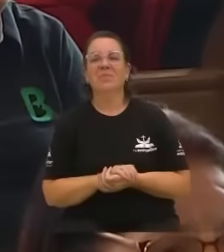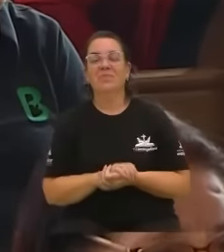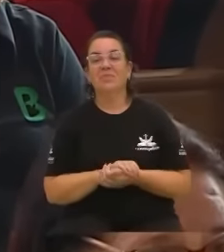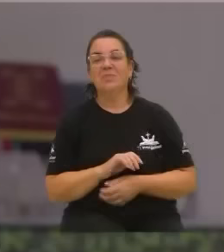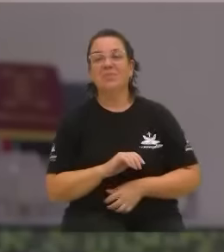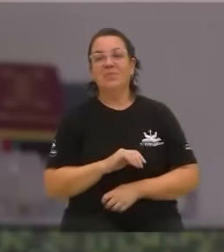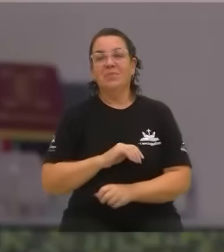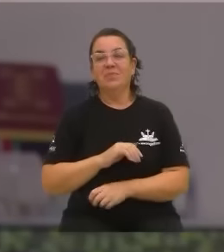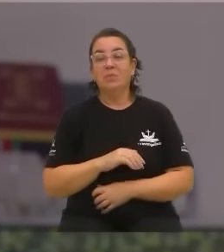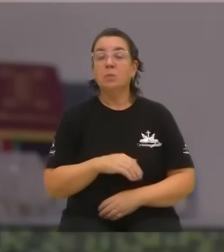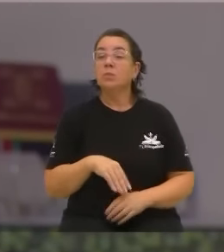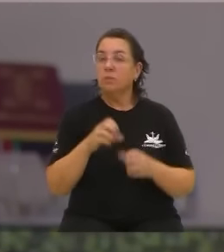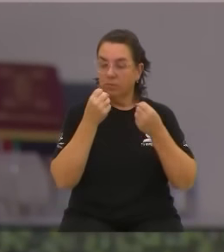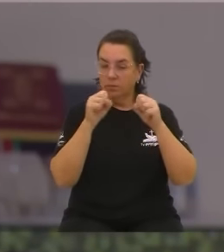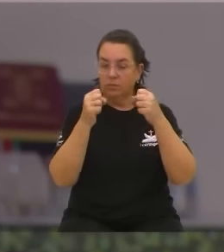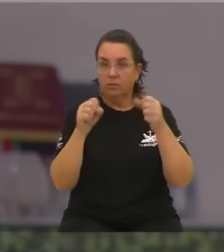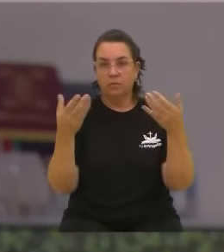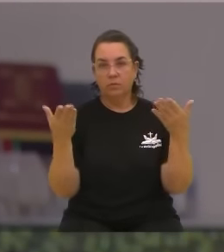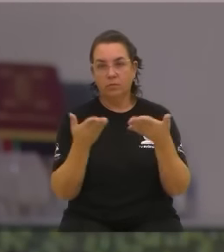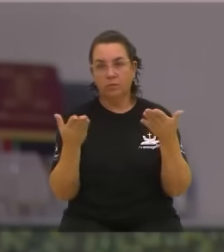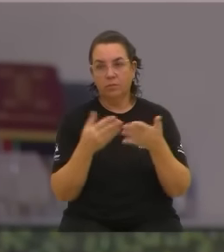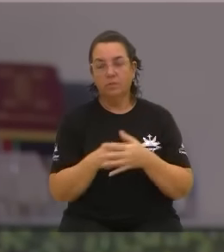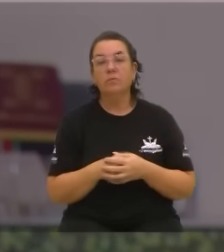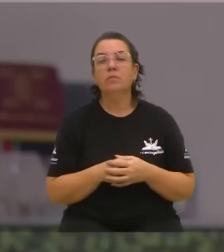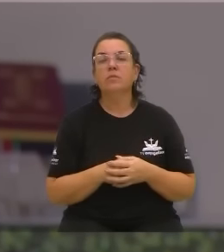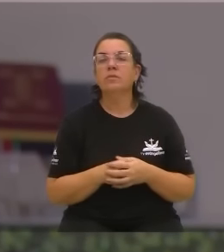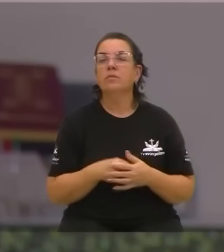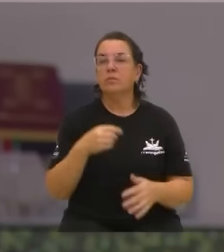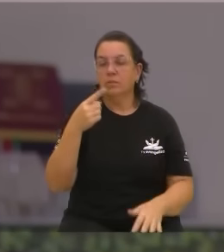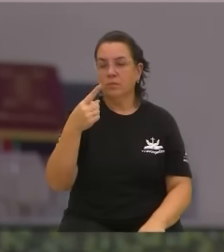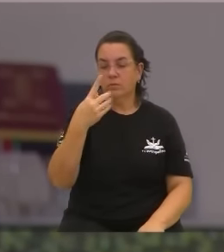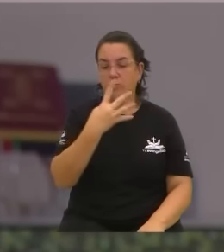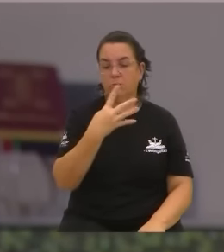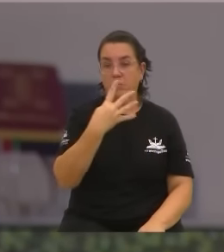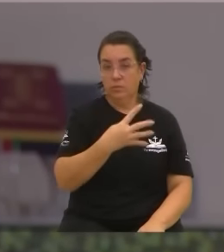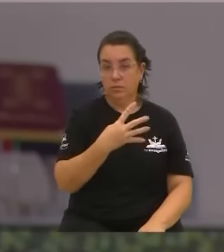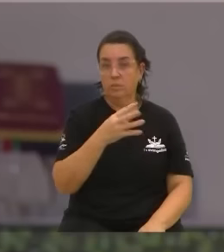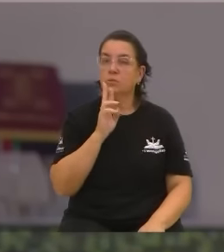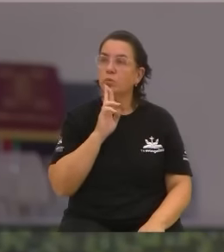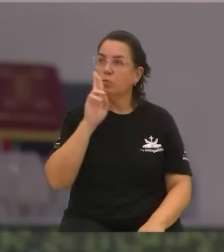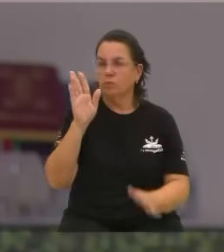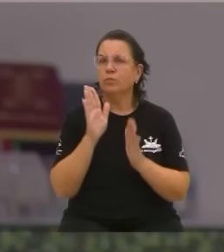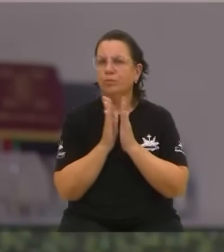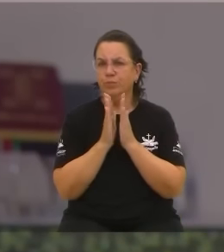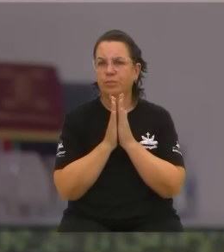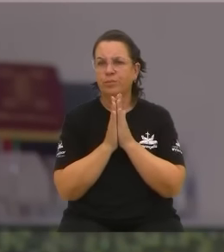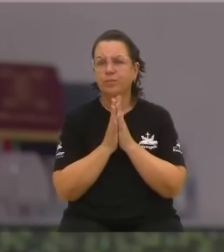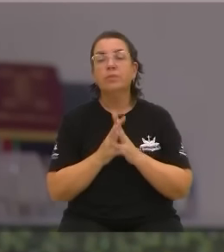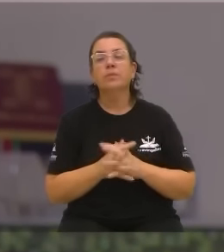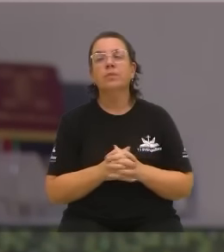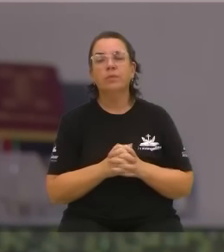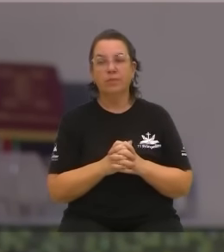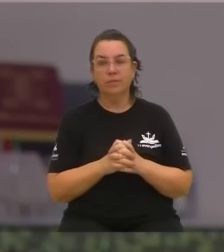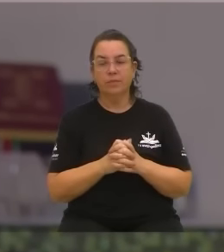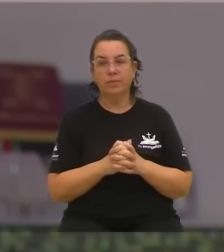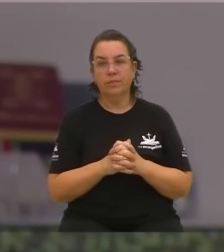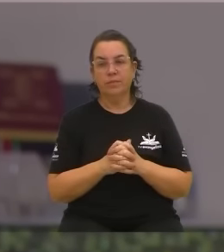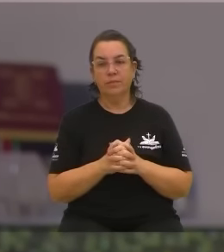Graças a Deus. O responsório de hoje é o Salmo 144, que tem por antífona: